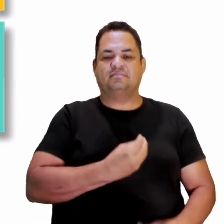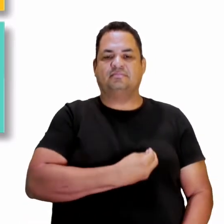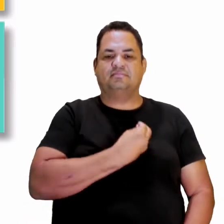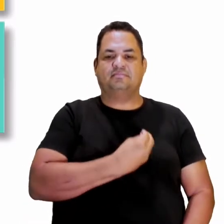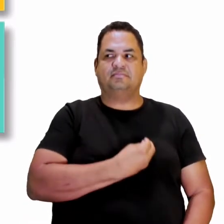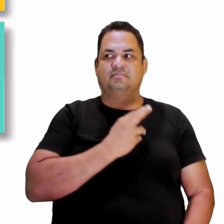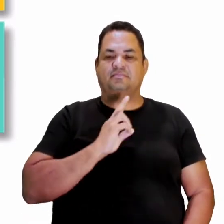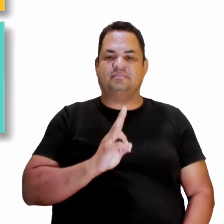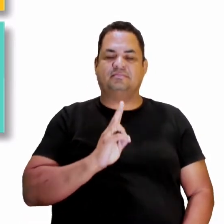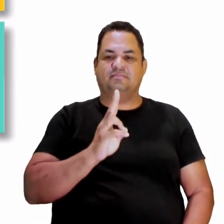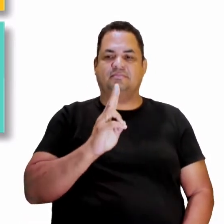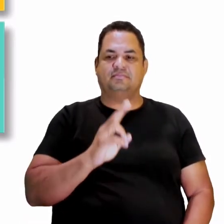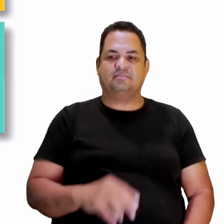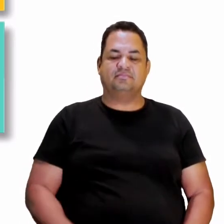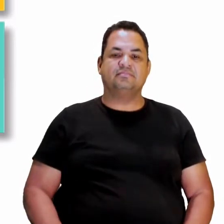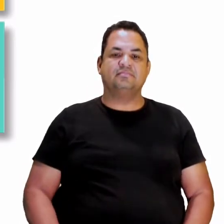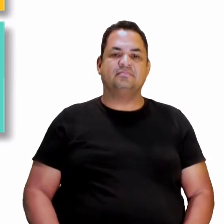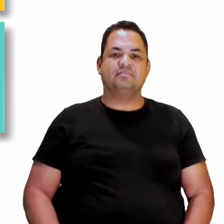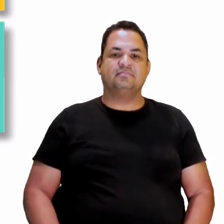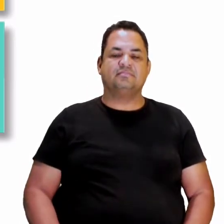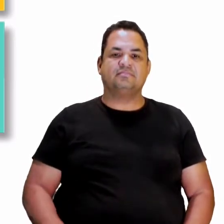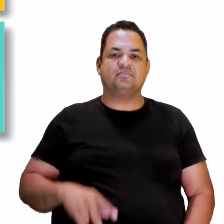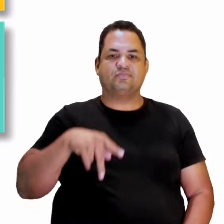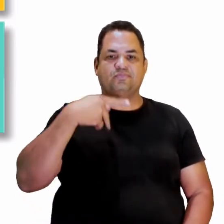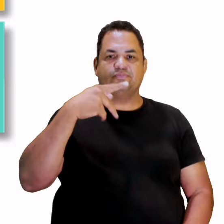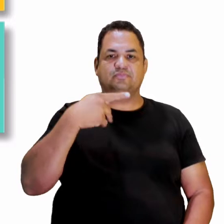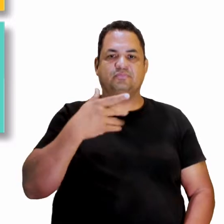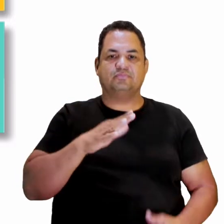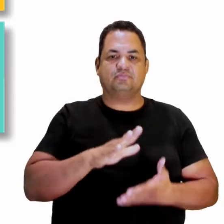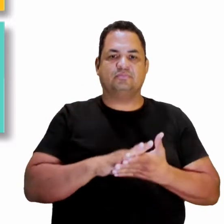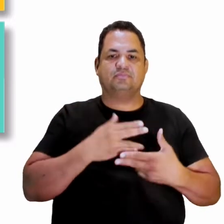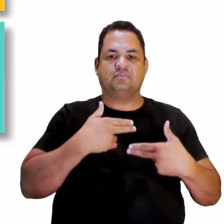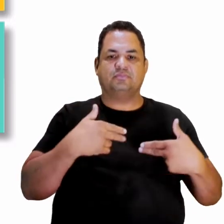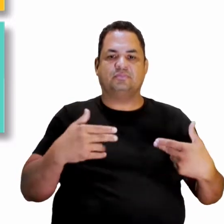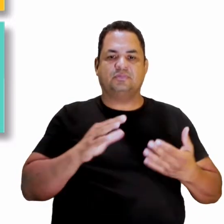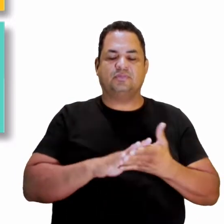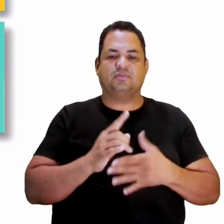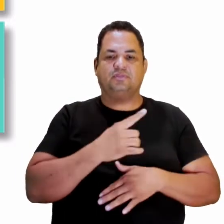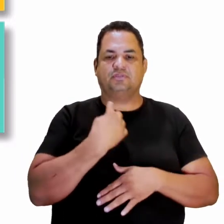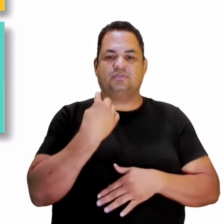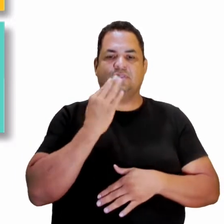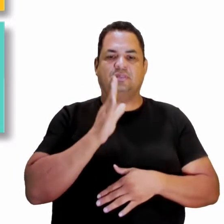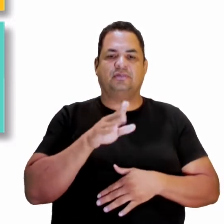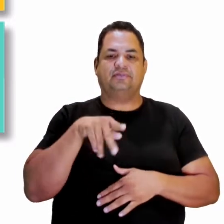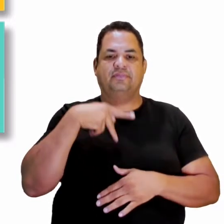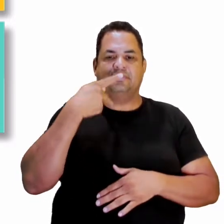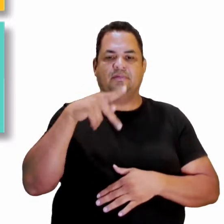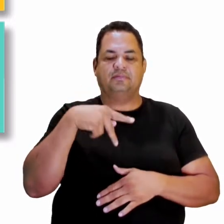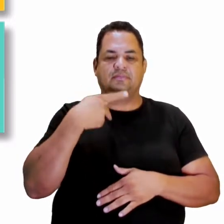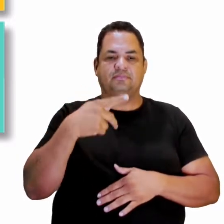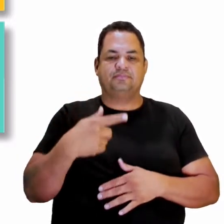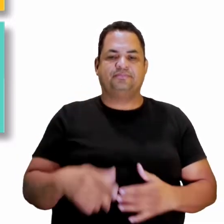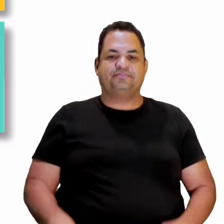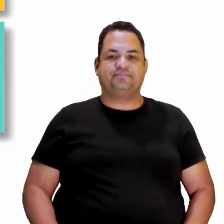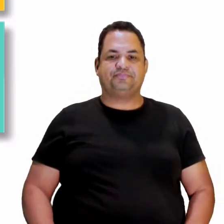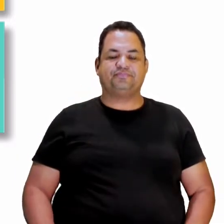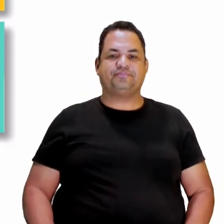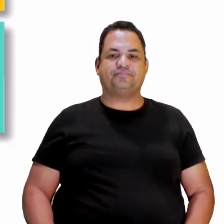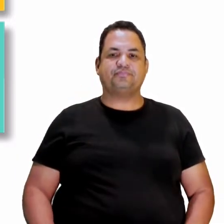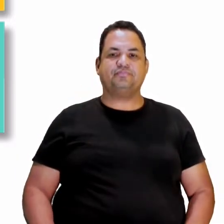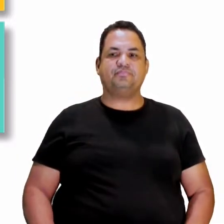com presente contínuos. Vamos comentar coisas que nós já sabemos referente às outras duas aulas que nós já tivemos